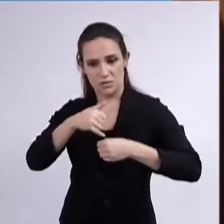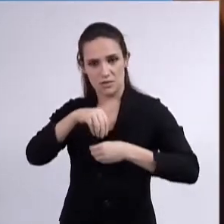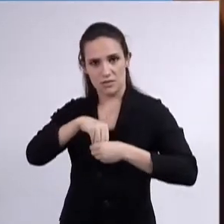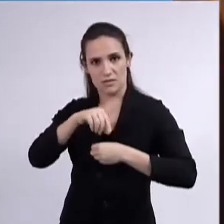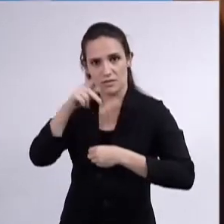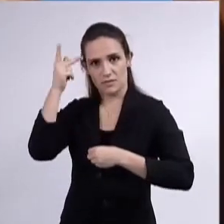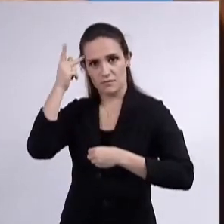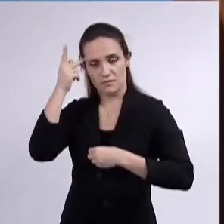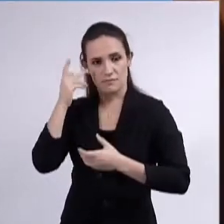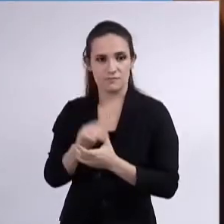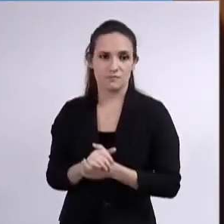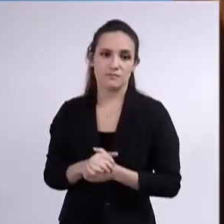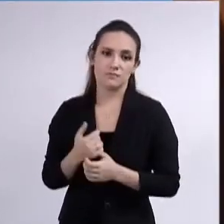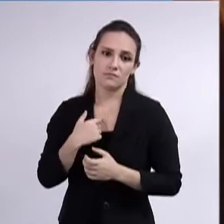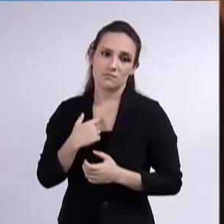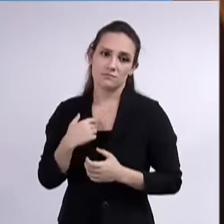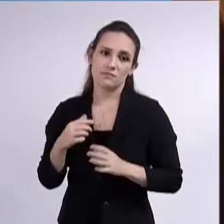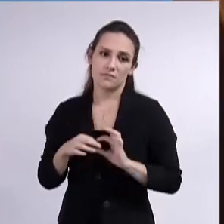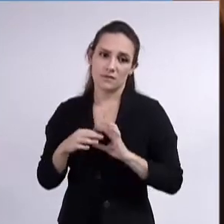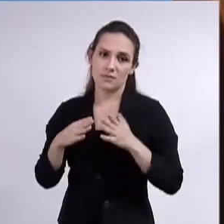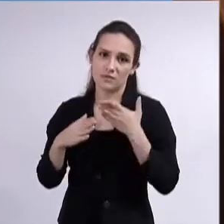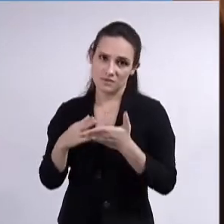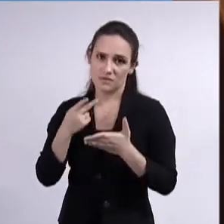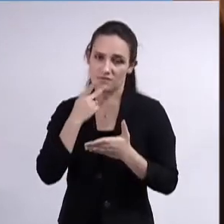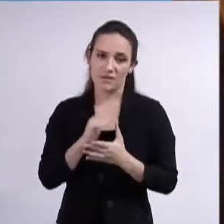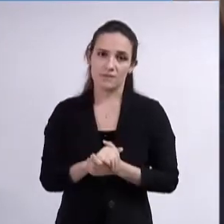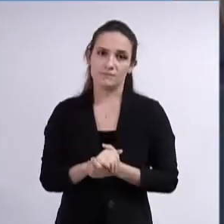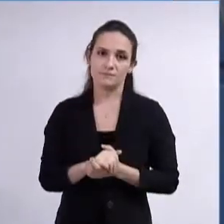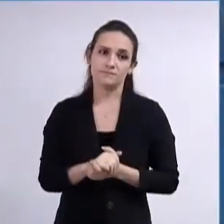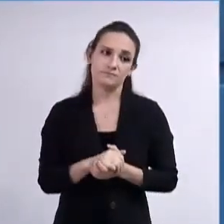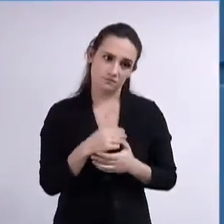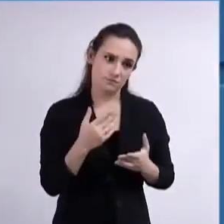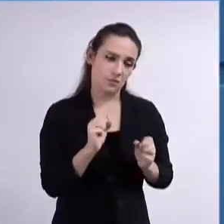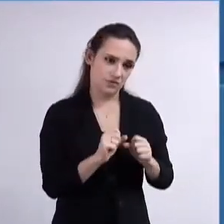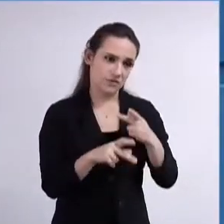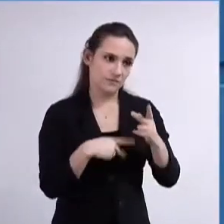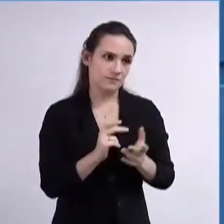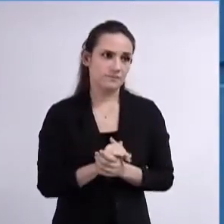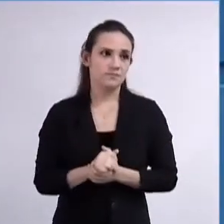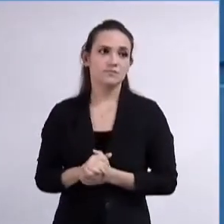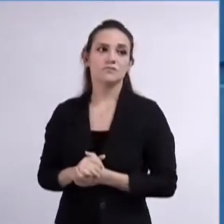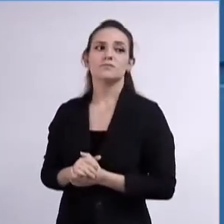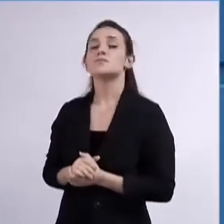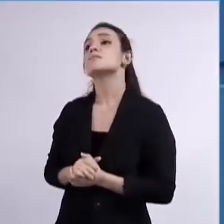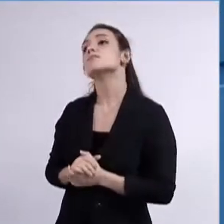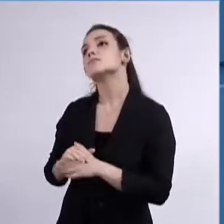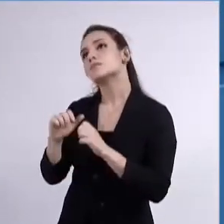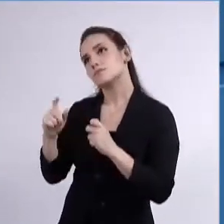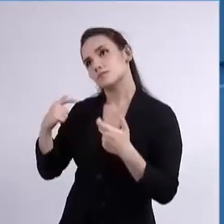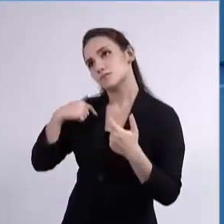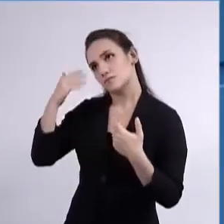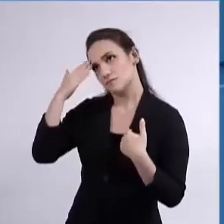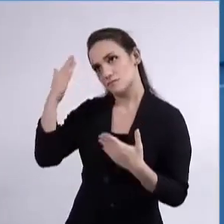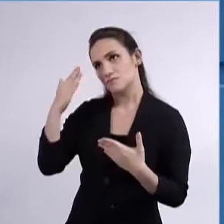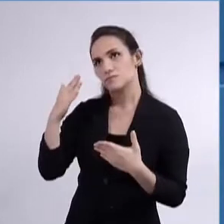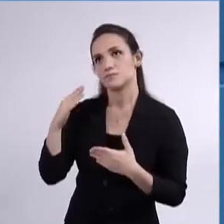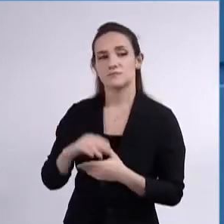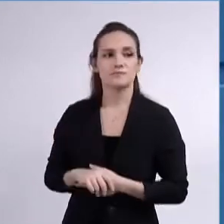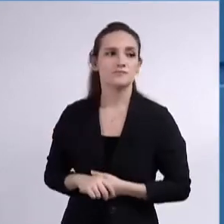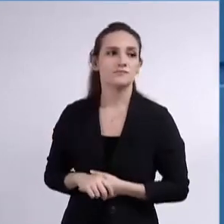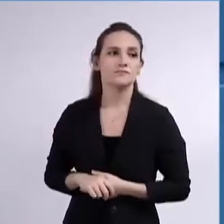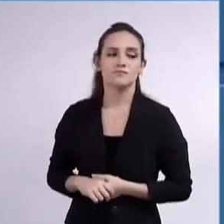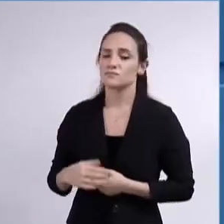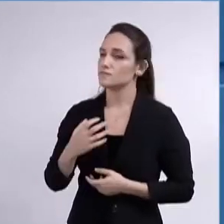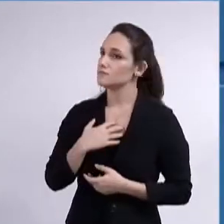do nosso estado de São Paulo. É com alegria que ouço a parte de Vossa Excelência. Deputado, eu agradeço a parte e é com